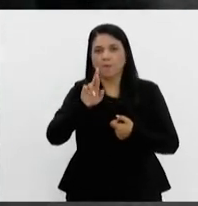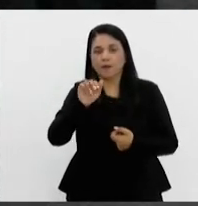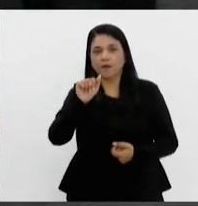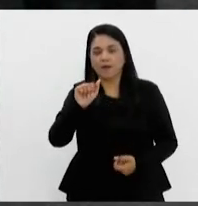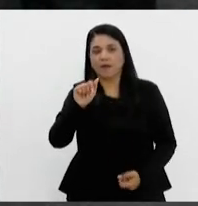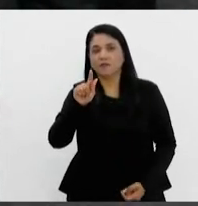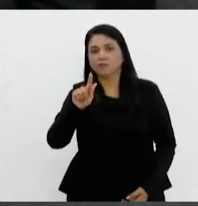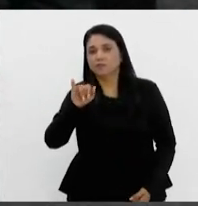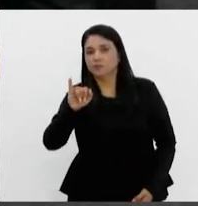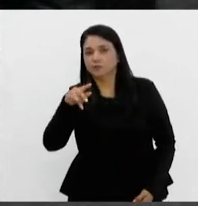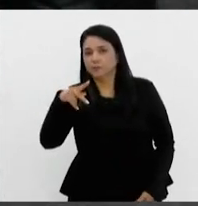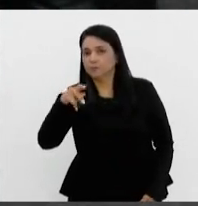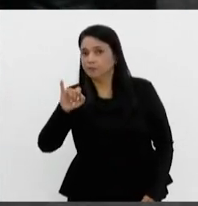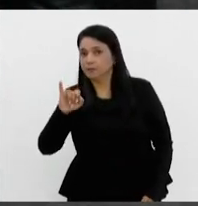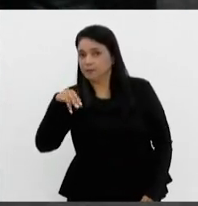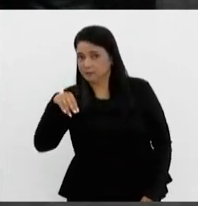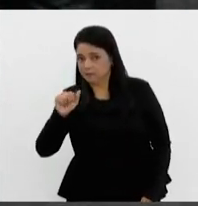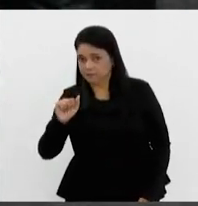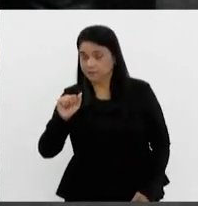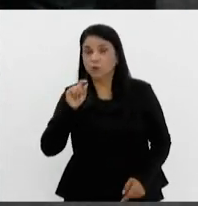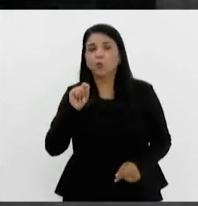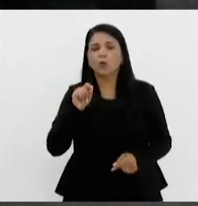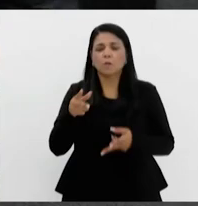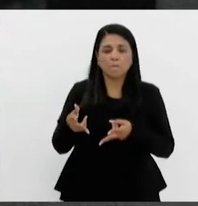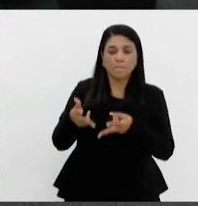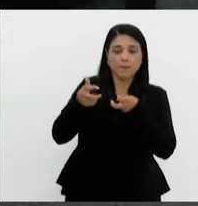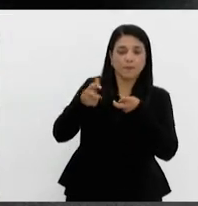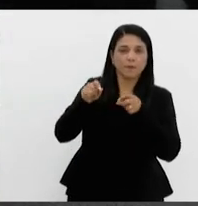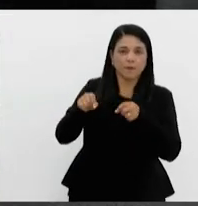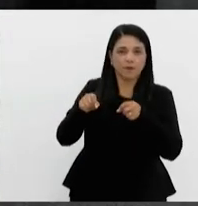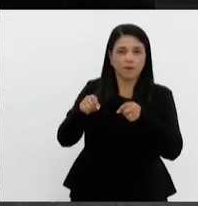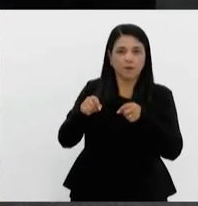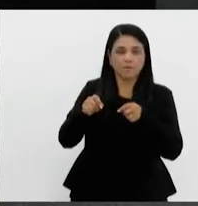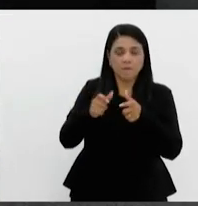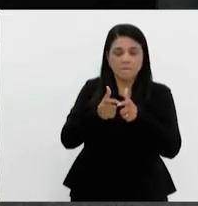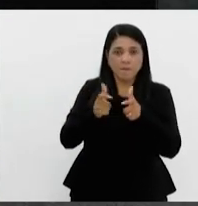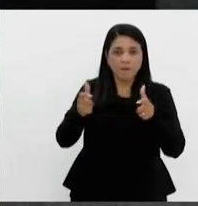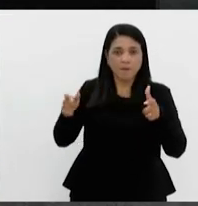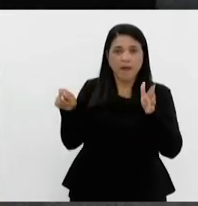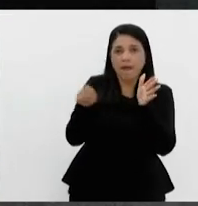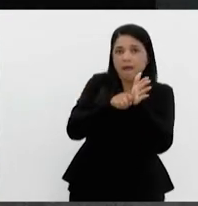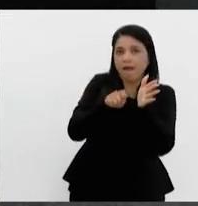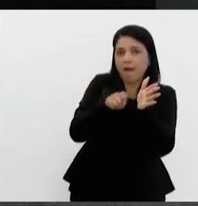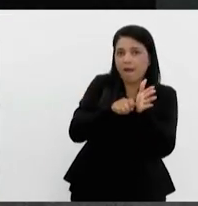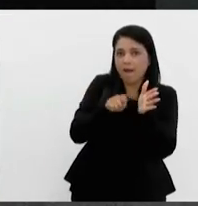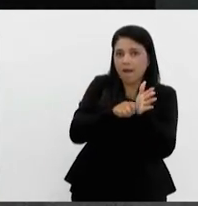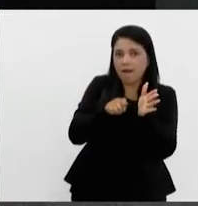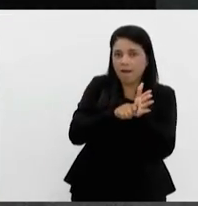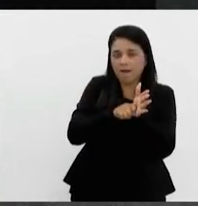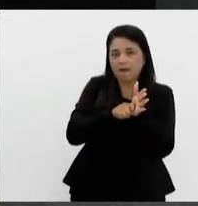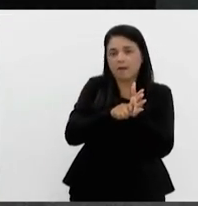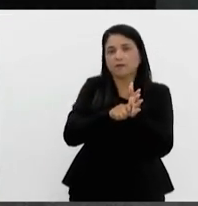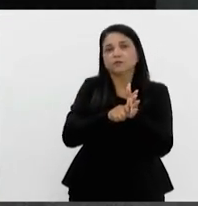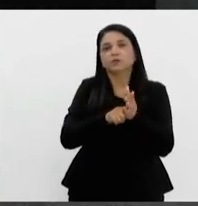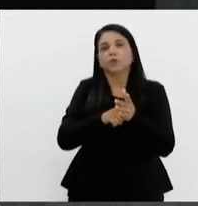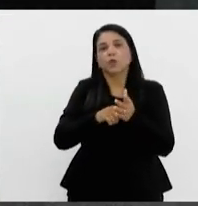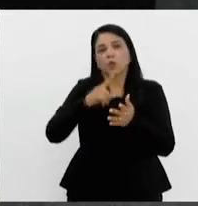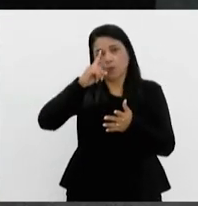que nós estamos assistindo é uma expansão do tráfico de drogas, do comando de